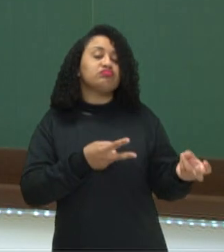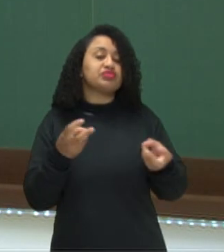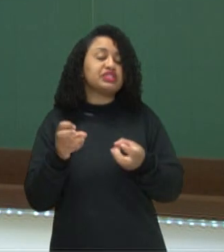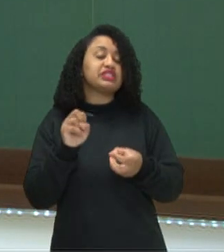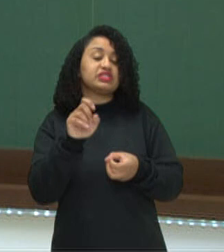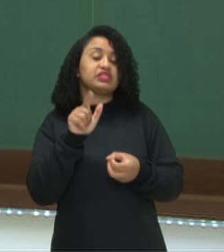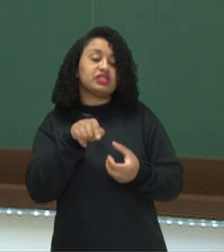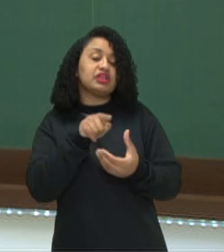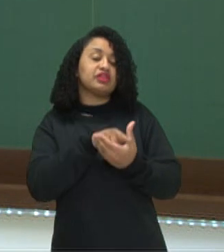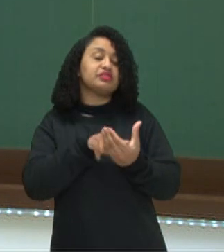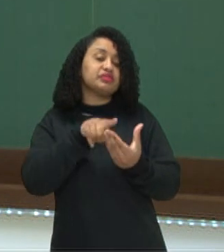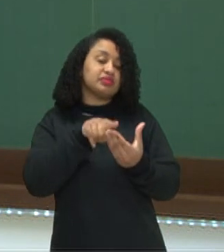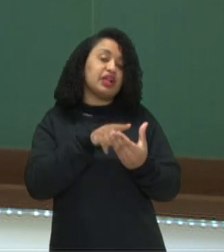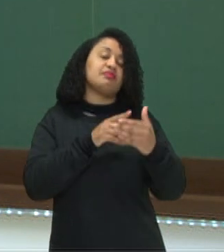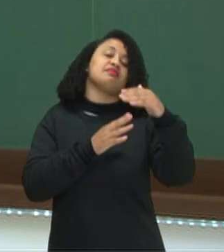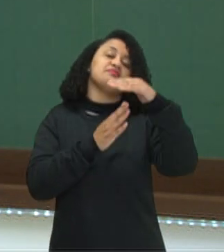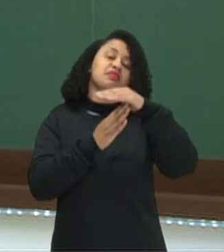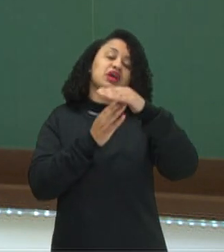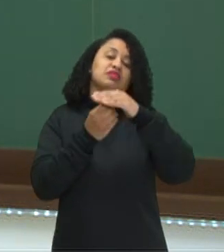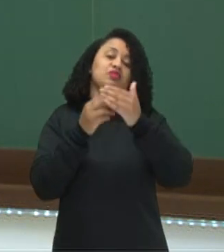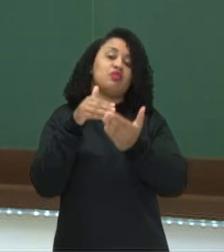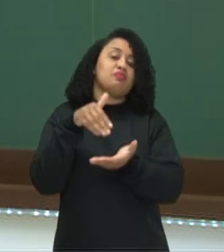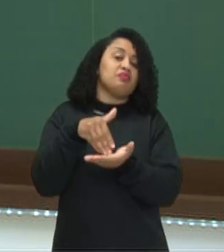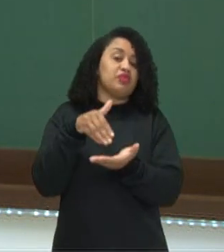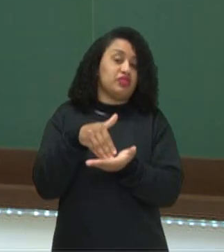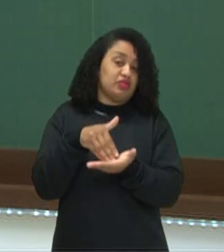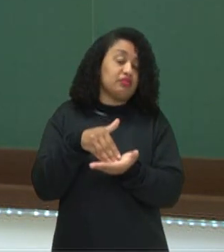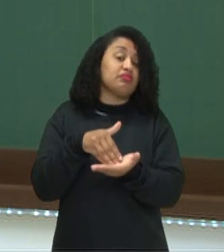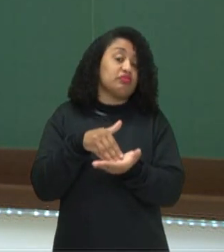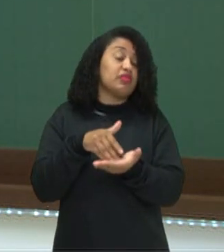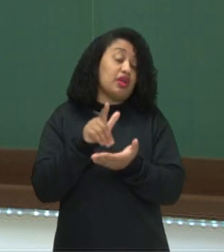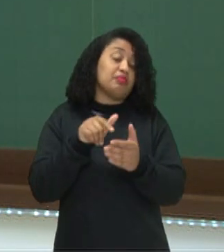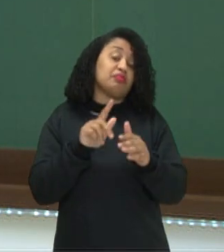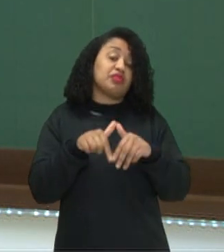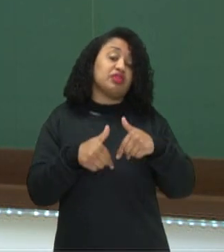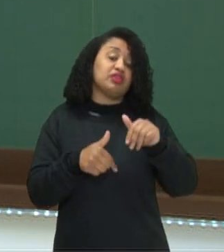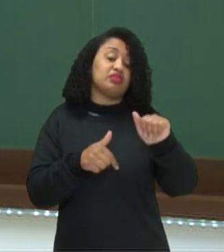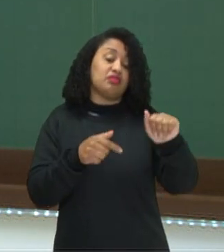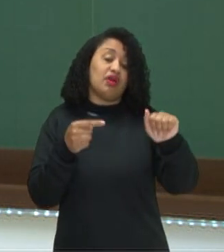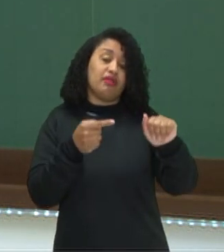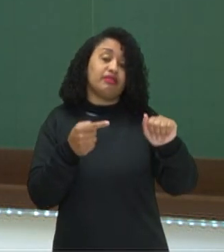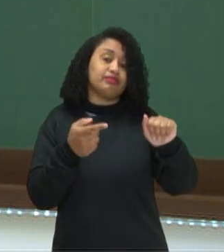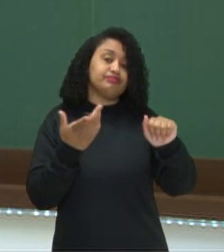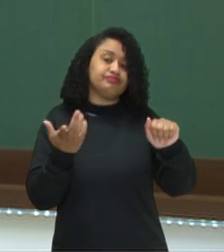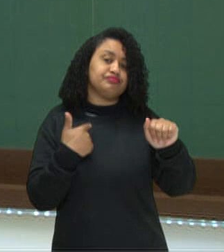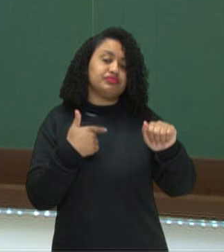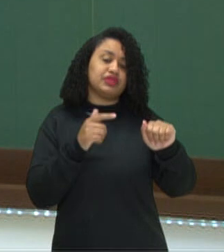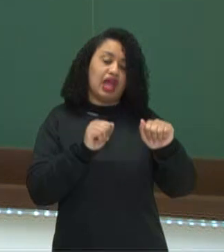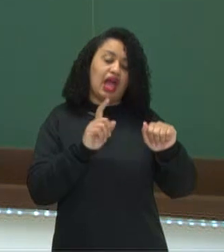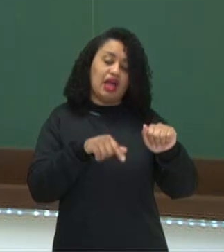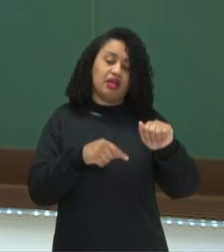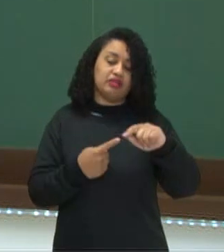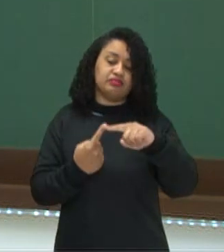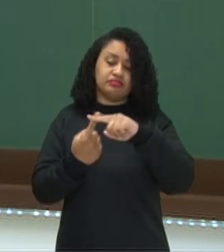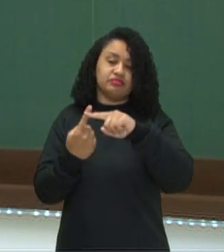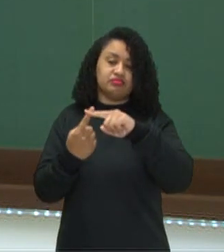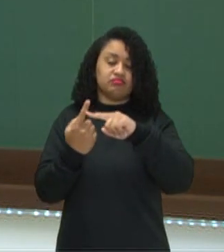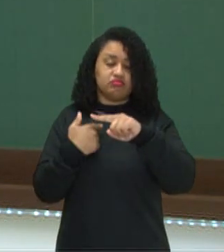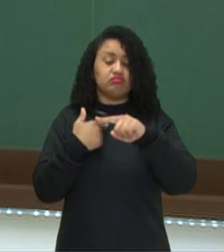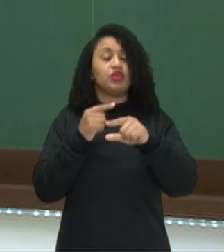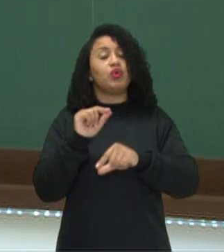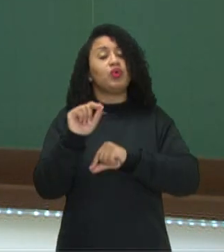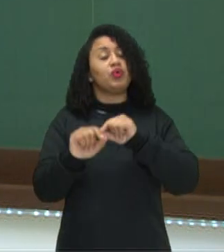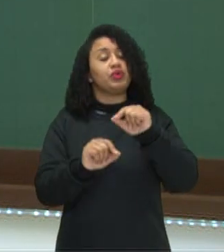se a parábola tem valor de máximo ou de mínimo. Através do a, né, do coeficiente a. A positivo, concavidade